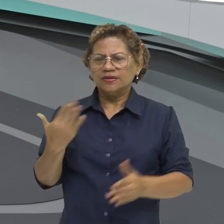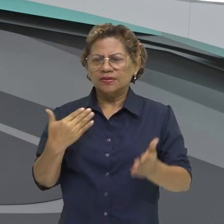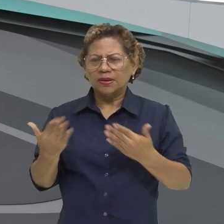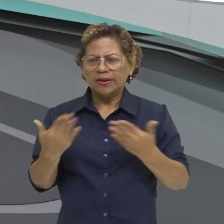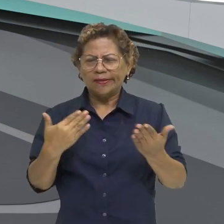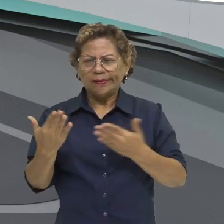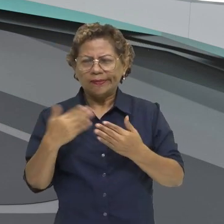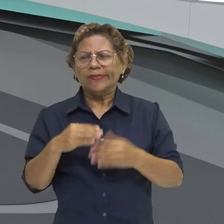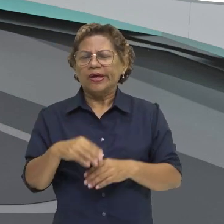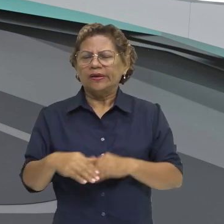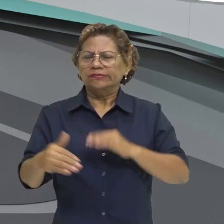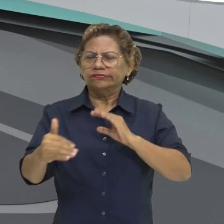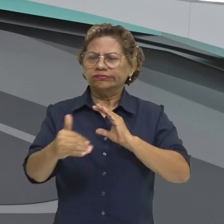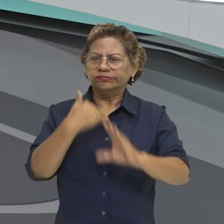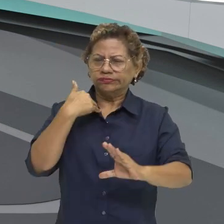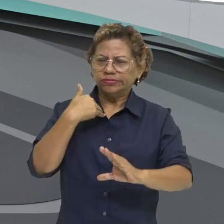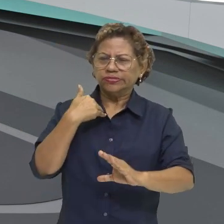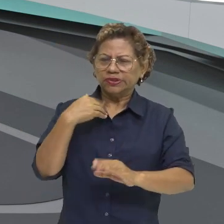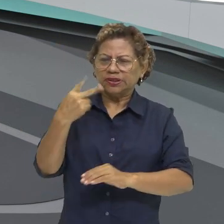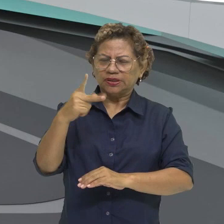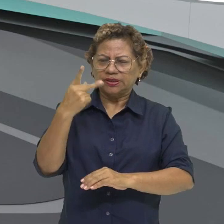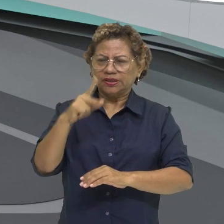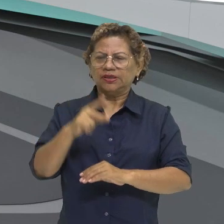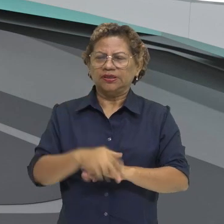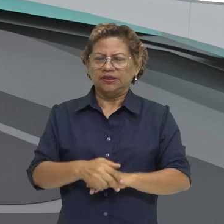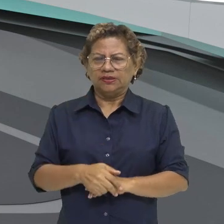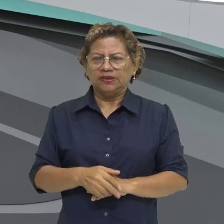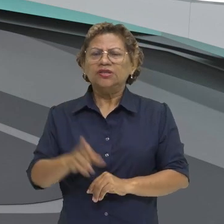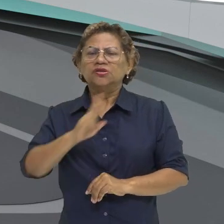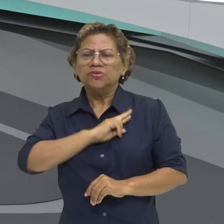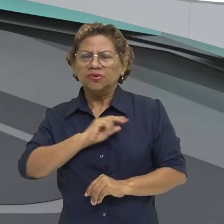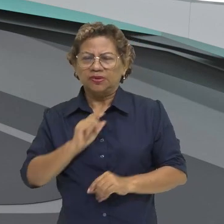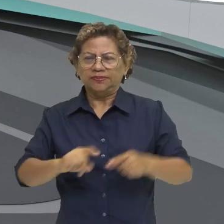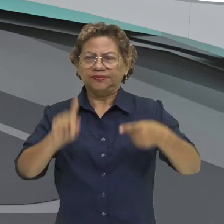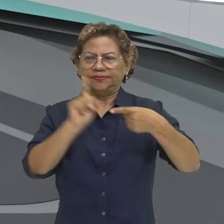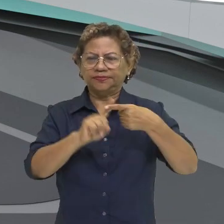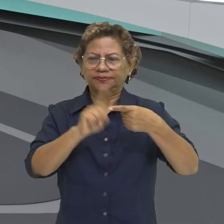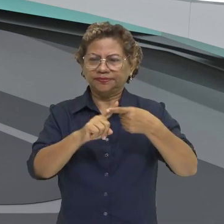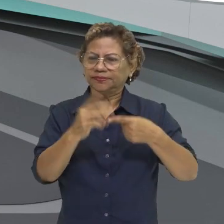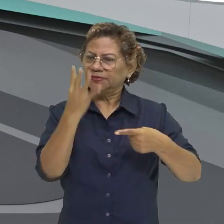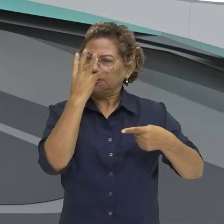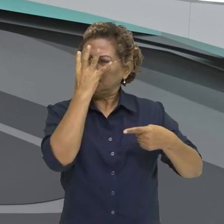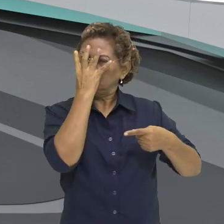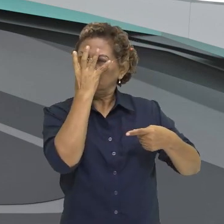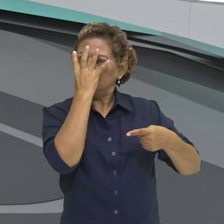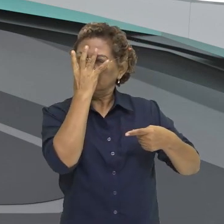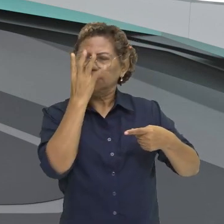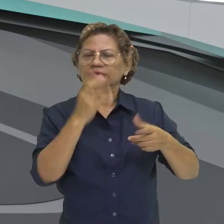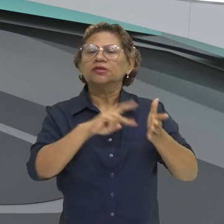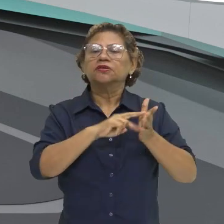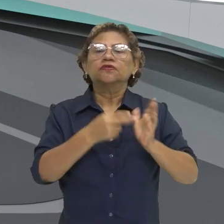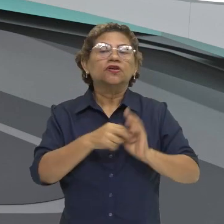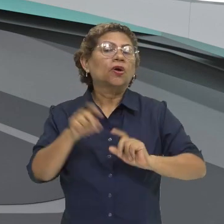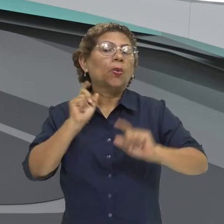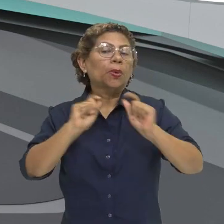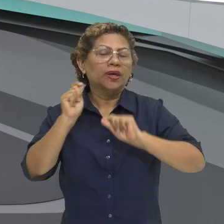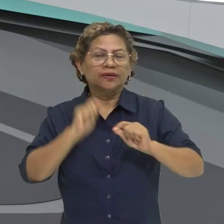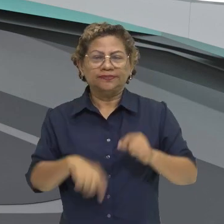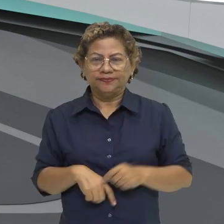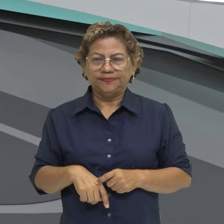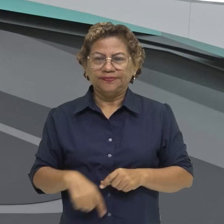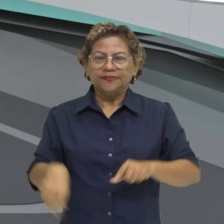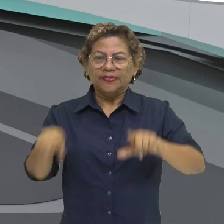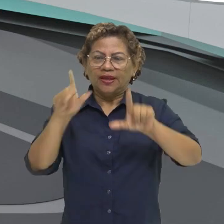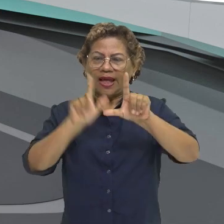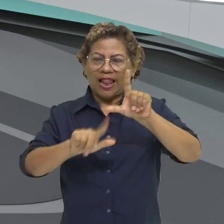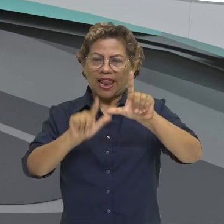aqui já para receber a sua contribuição. Diga aí para mim, as máscaras, elas representam o quê? E aqui, ó, essa